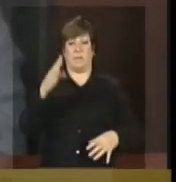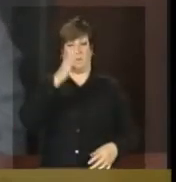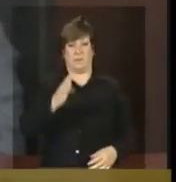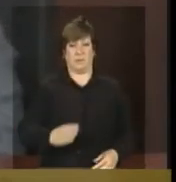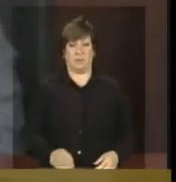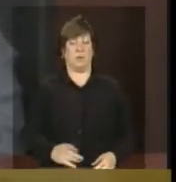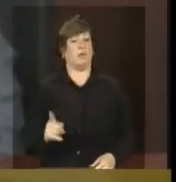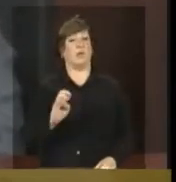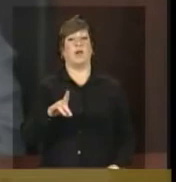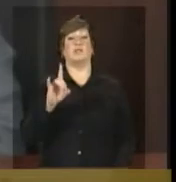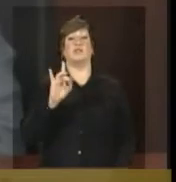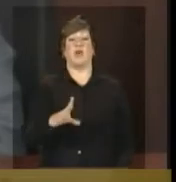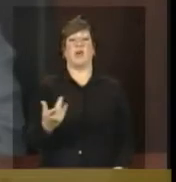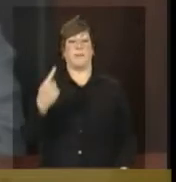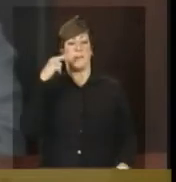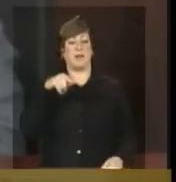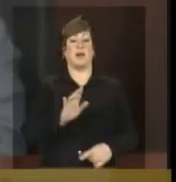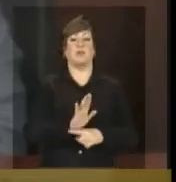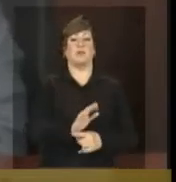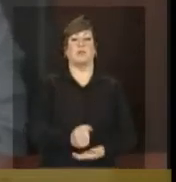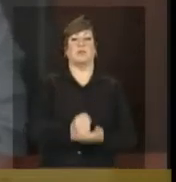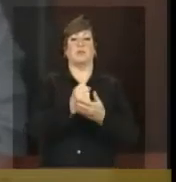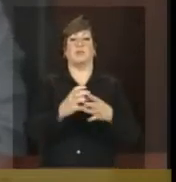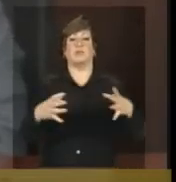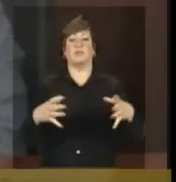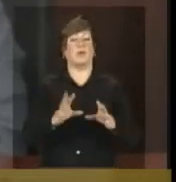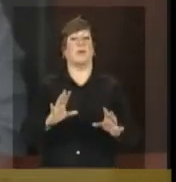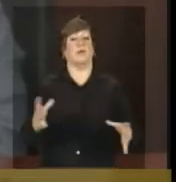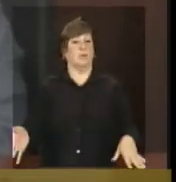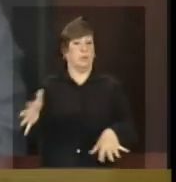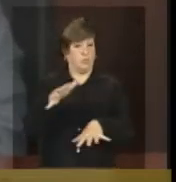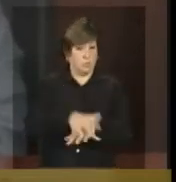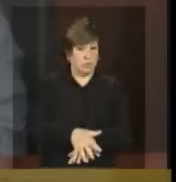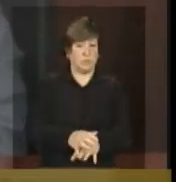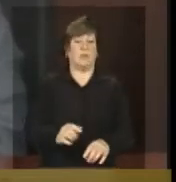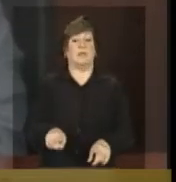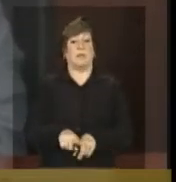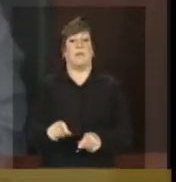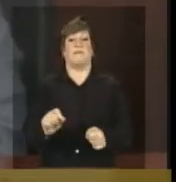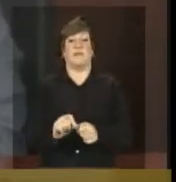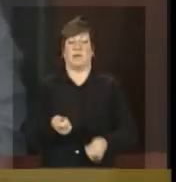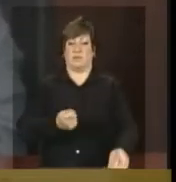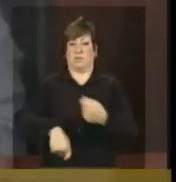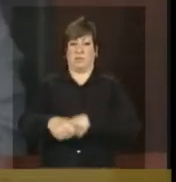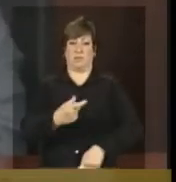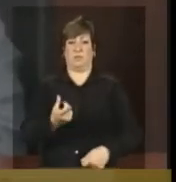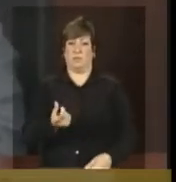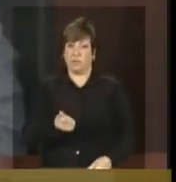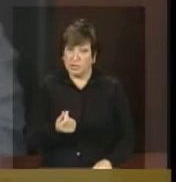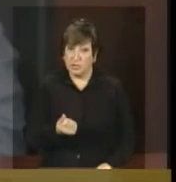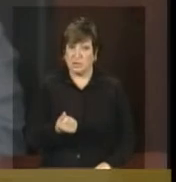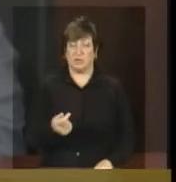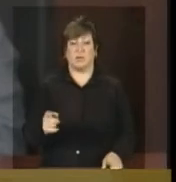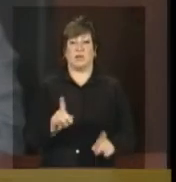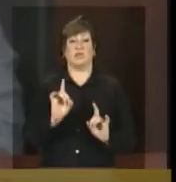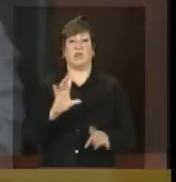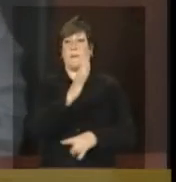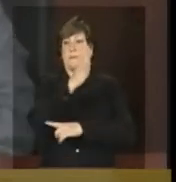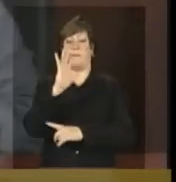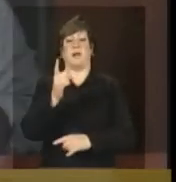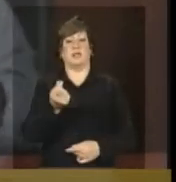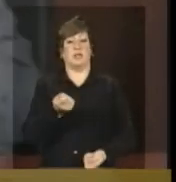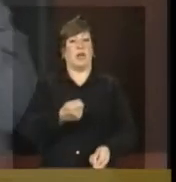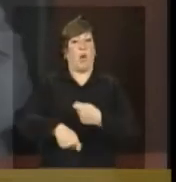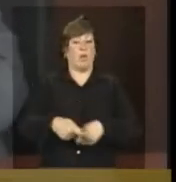visto apenas como aquilo tem que ser protegido. Aquilo tem que ser protegido, incluído e gerado renda, e gerado riqueza, não só a riqueza ambiental. E um